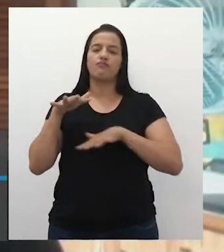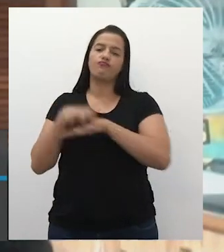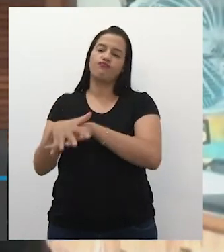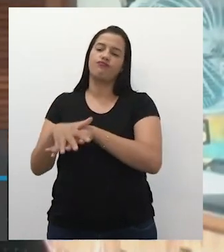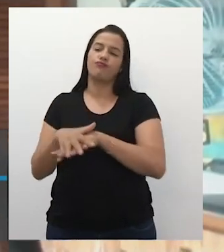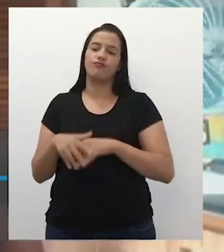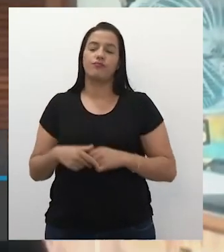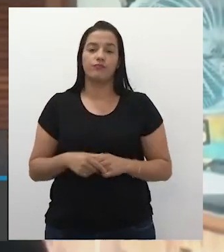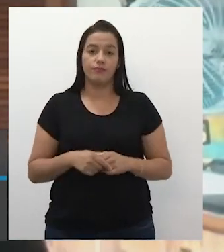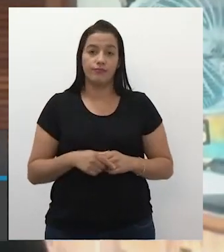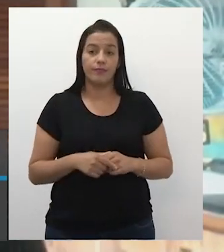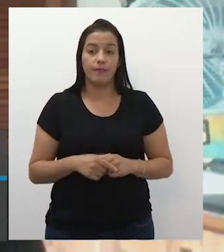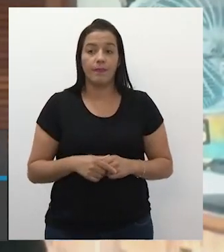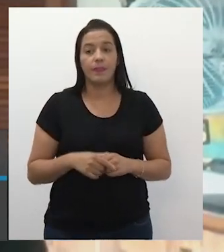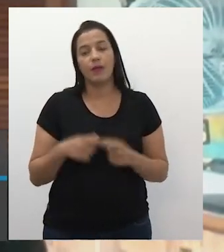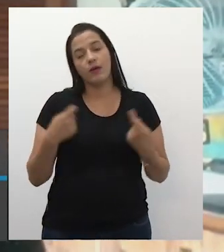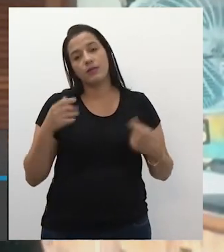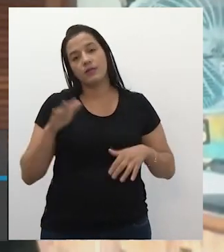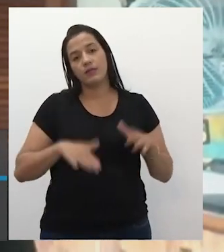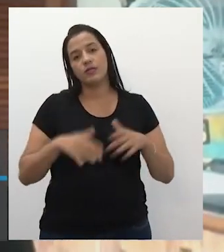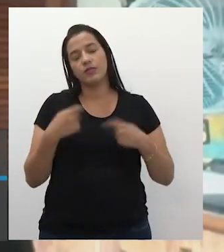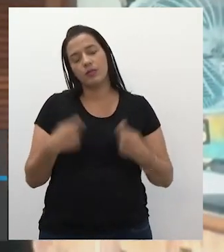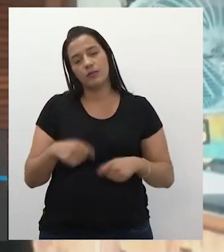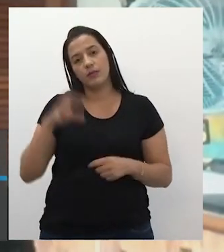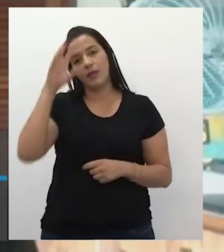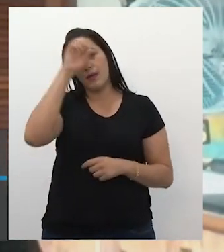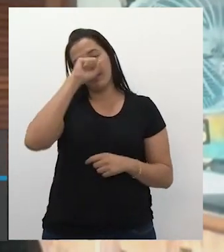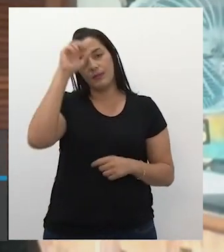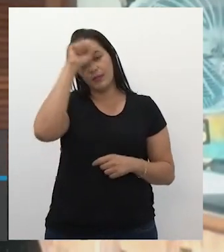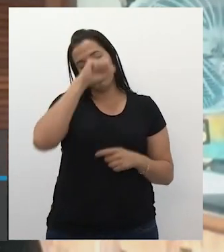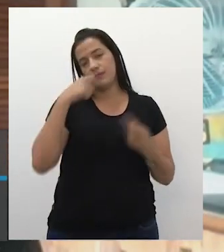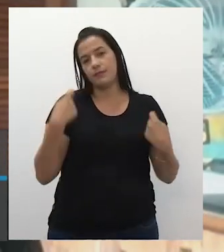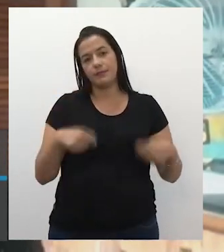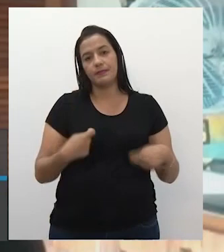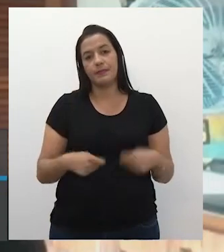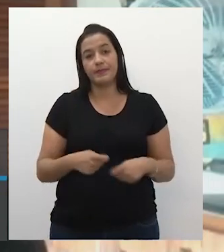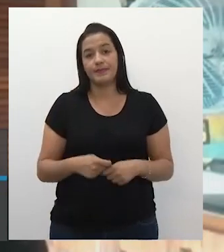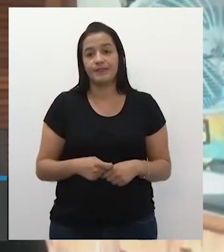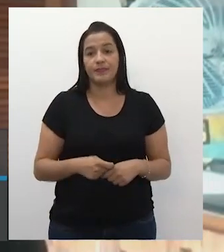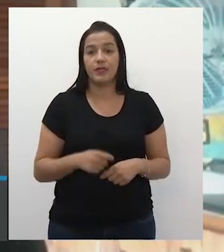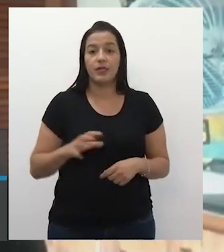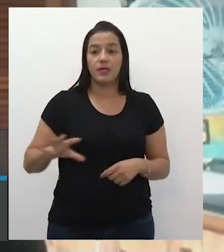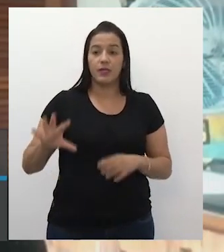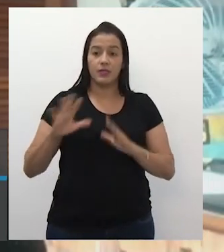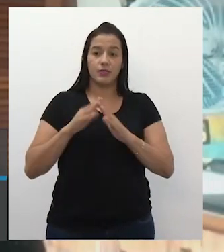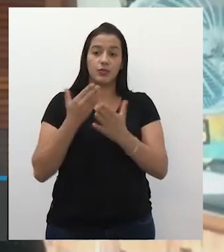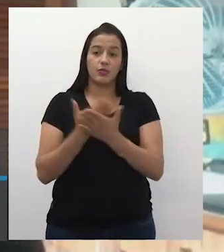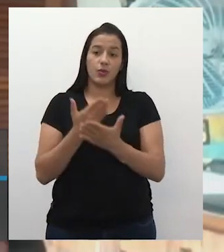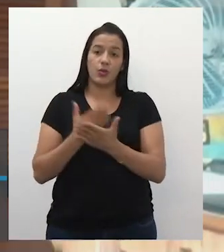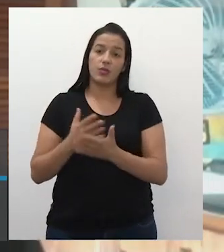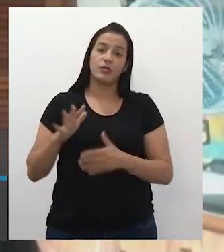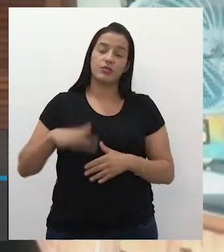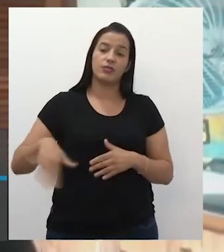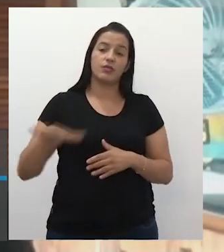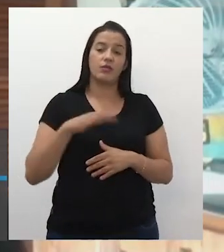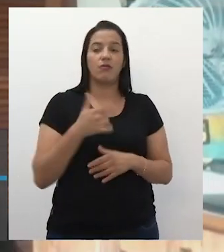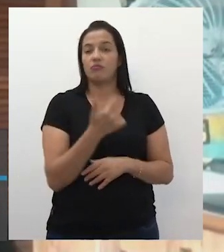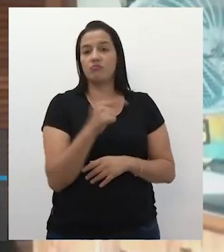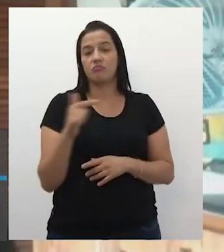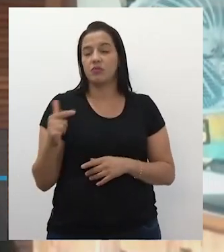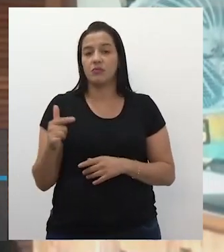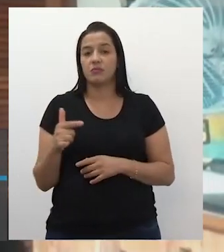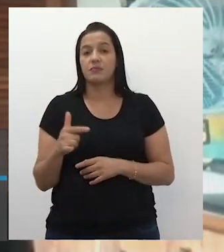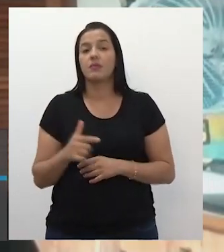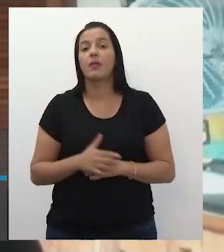Então, assim, são conhecimentos que a gente precisa se apropriar, né? Em geral, a escola, de fato, não trabalha com isso. Agora que